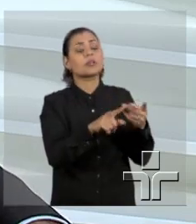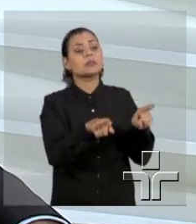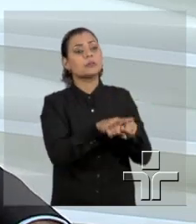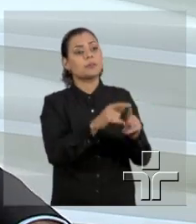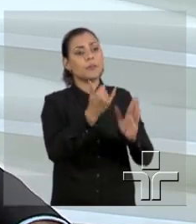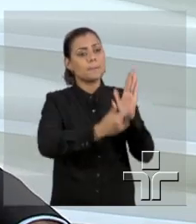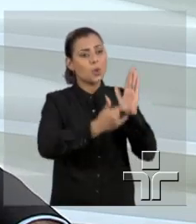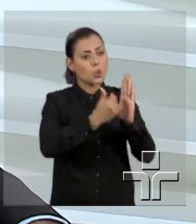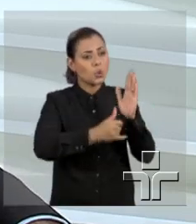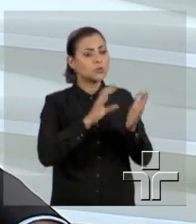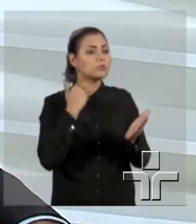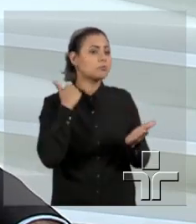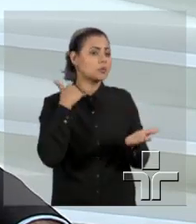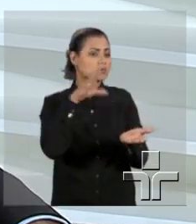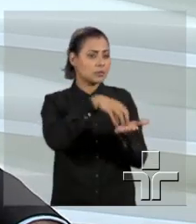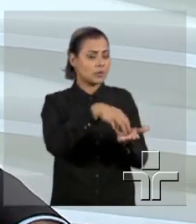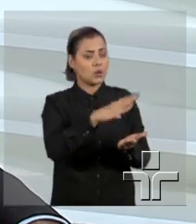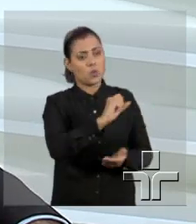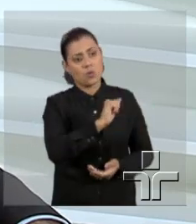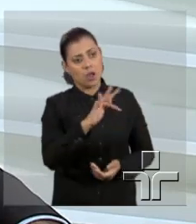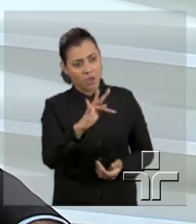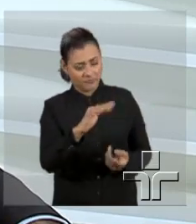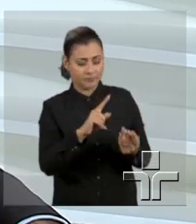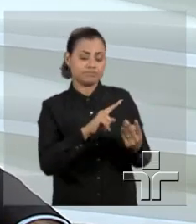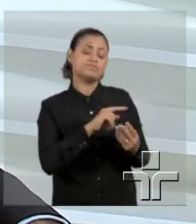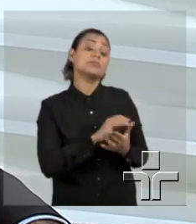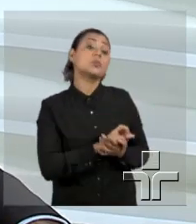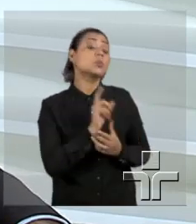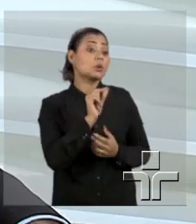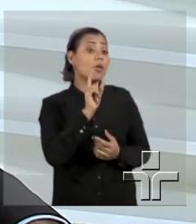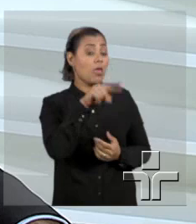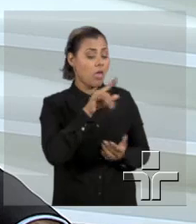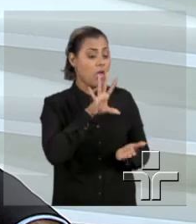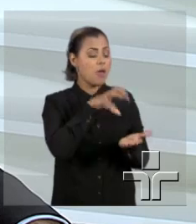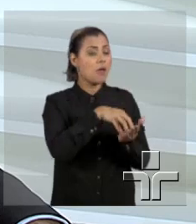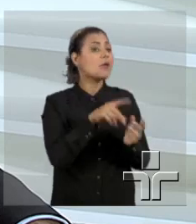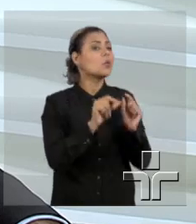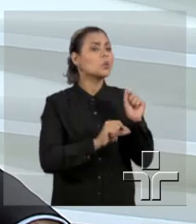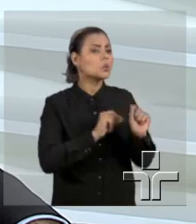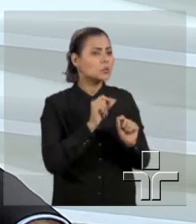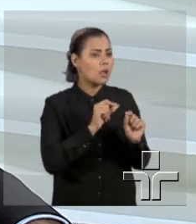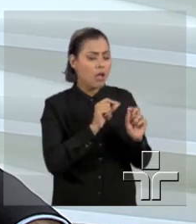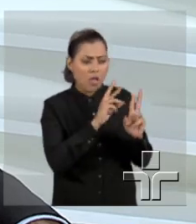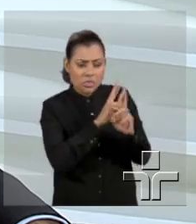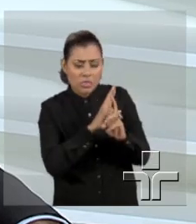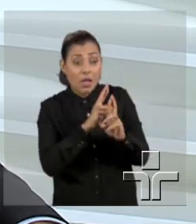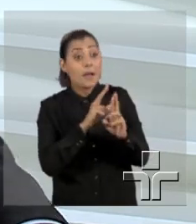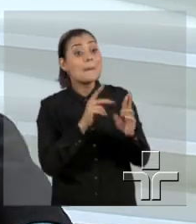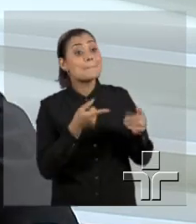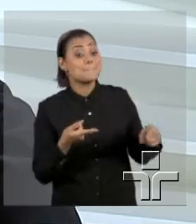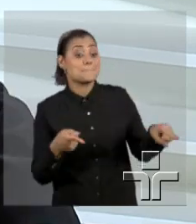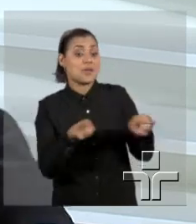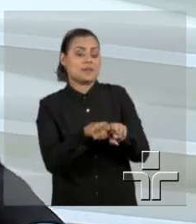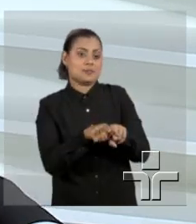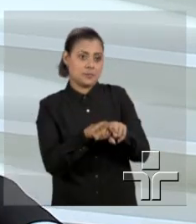esses 3 órgãos devem atuar mesmo em regime de permanente parceria, colaboração.